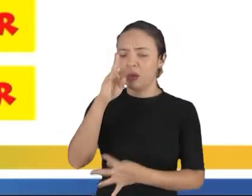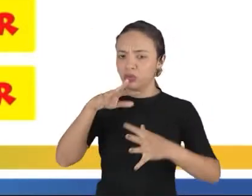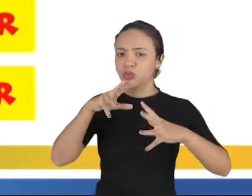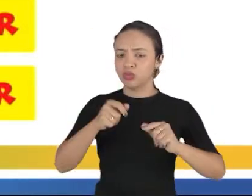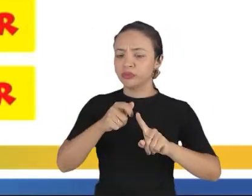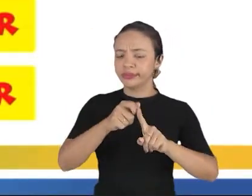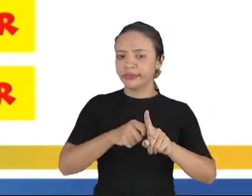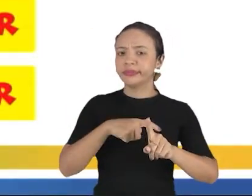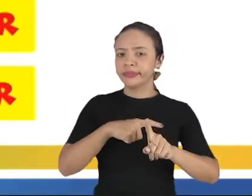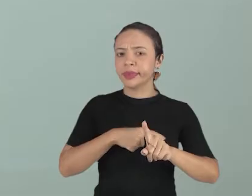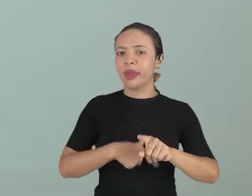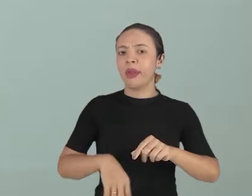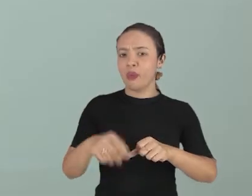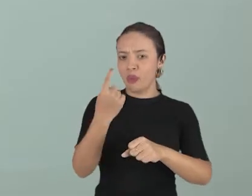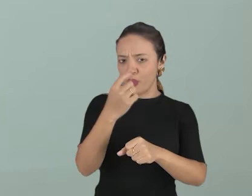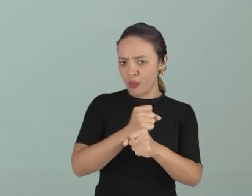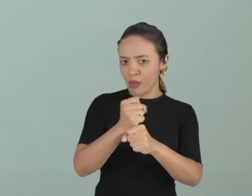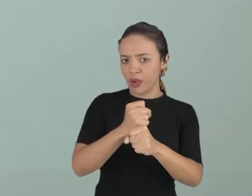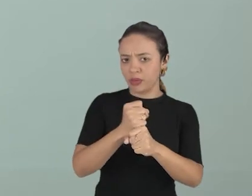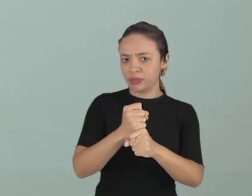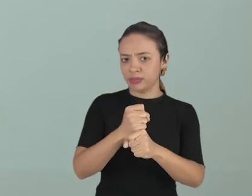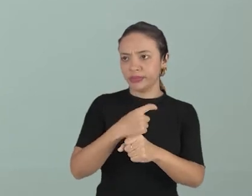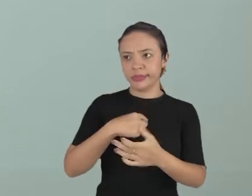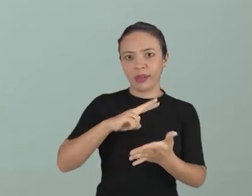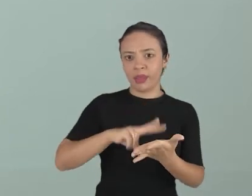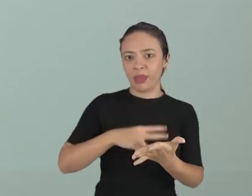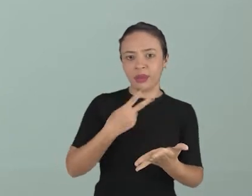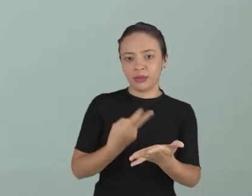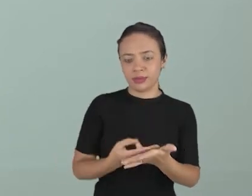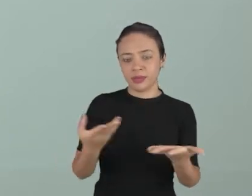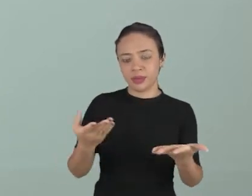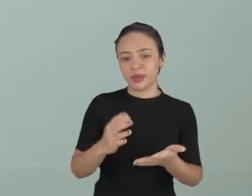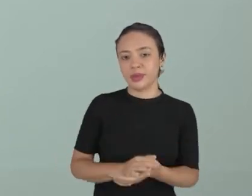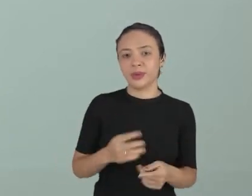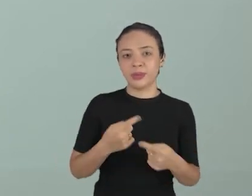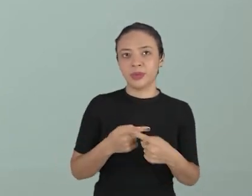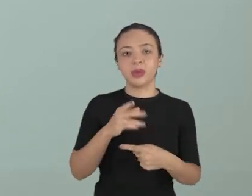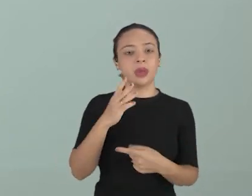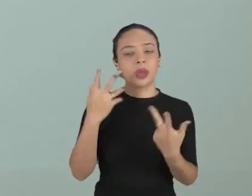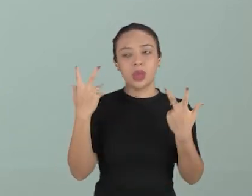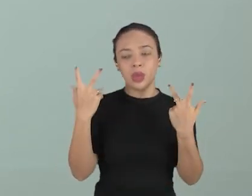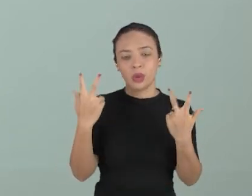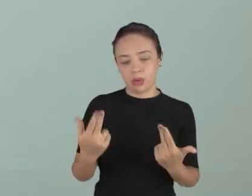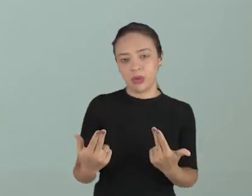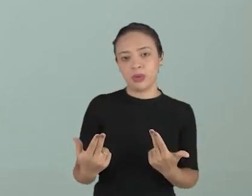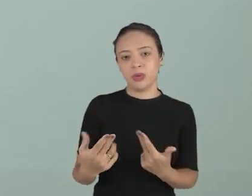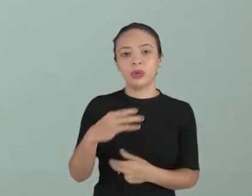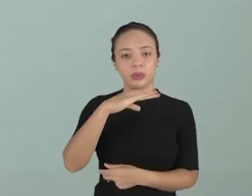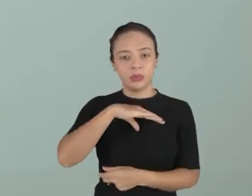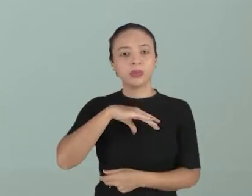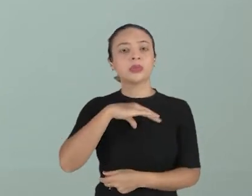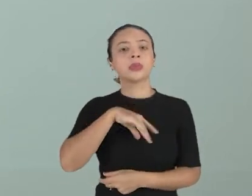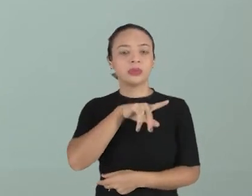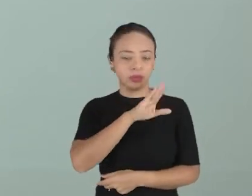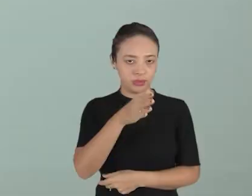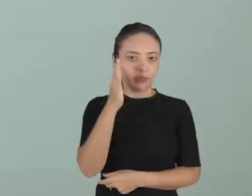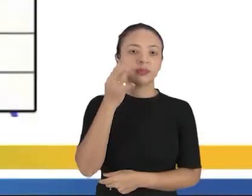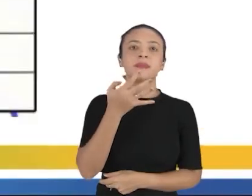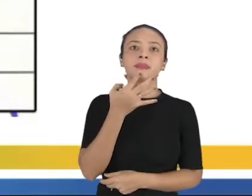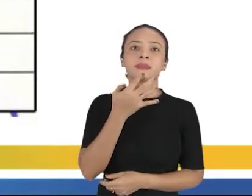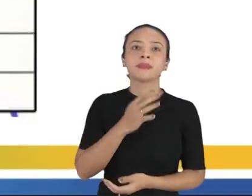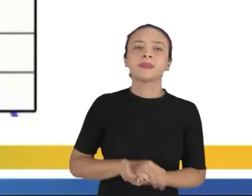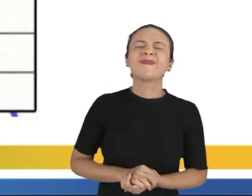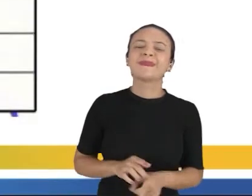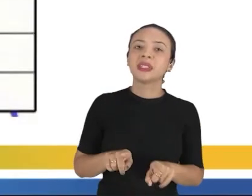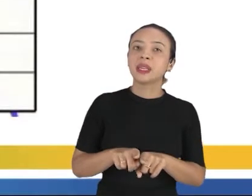dos meses do ano. Eu não vou dar a tradução porque são os mesmos que o português, certo? E vocês já sabem. Então vamos lá.